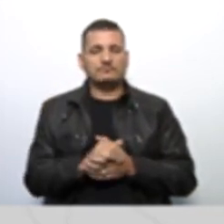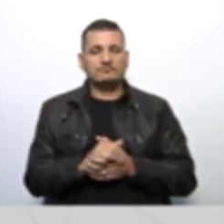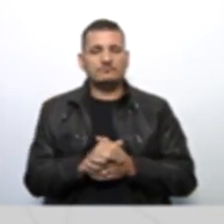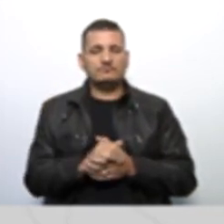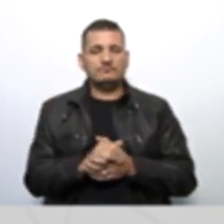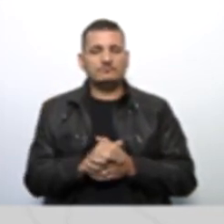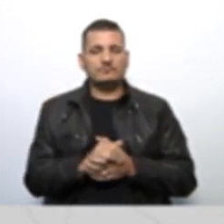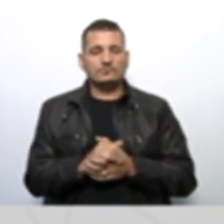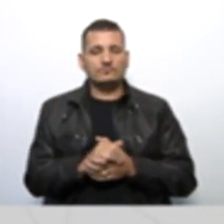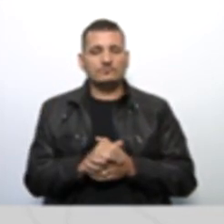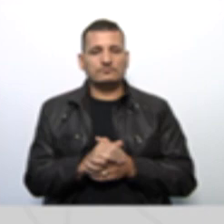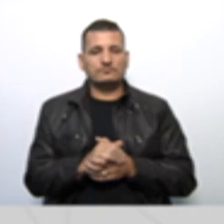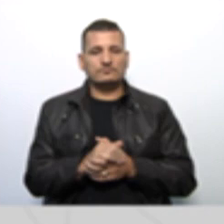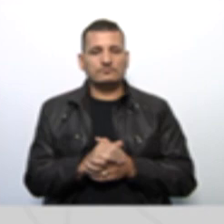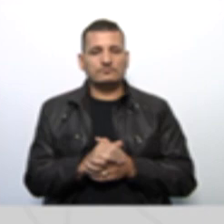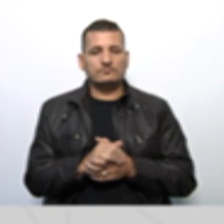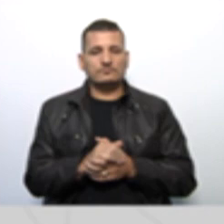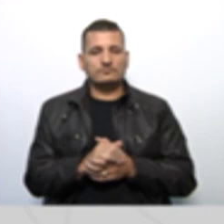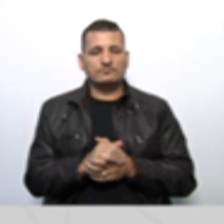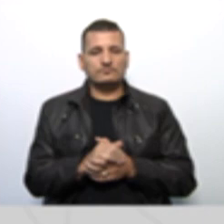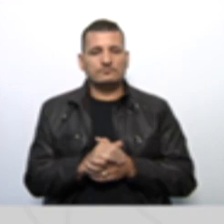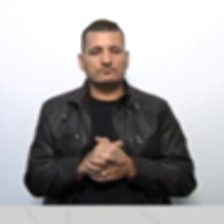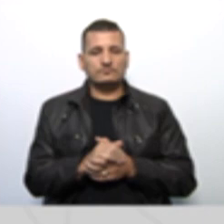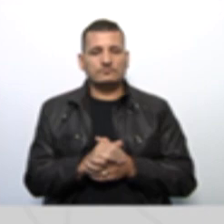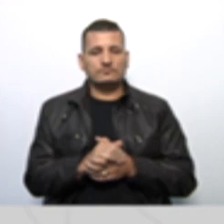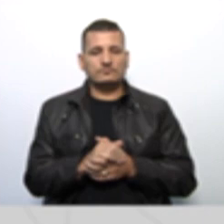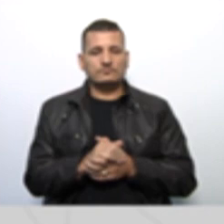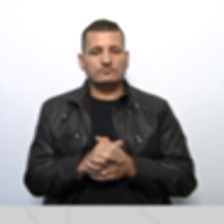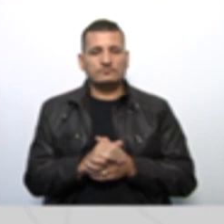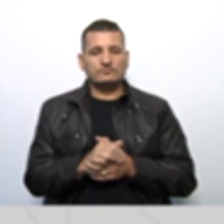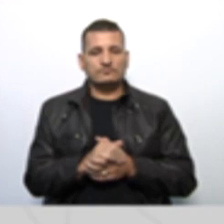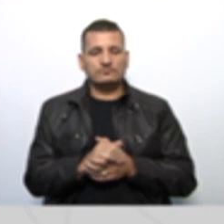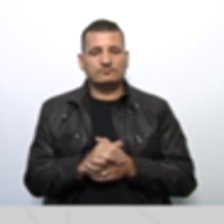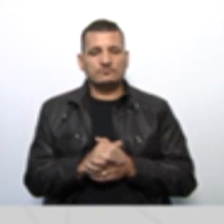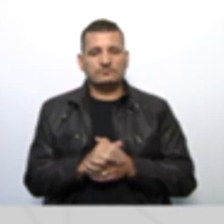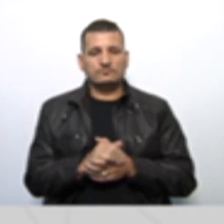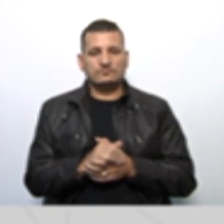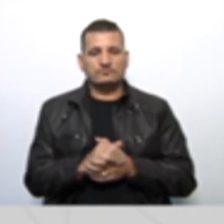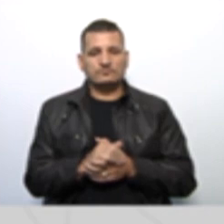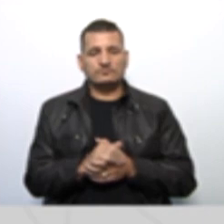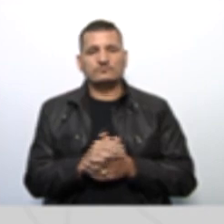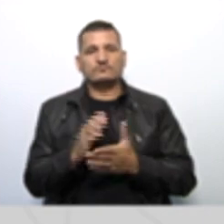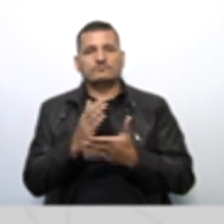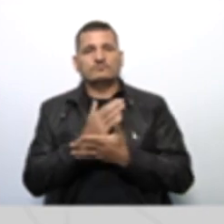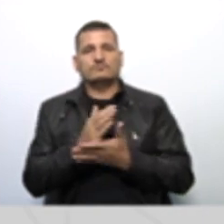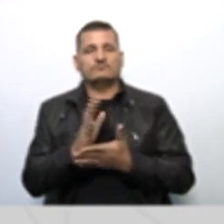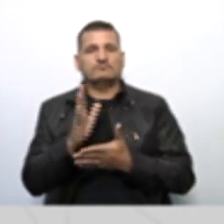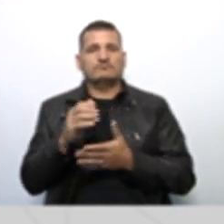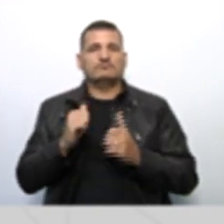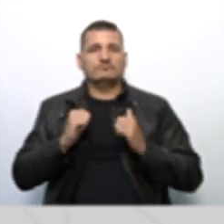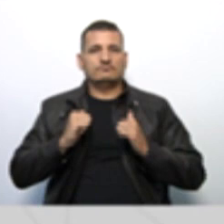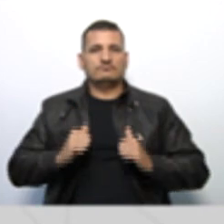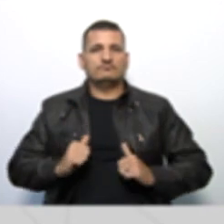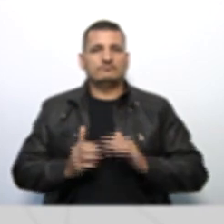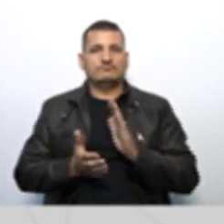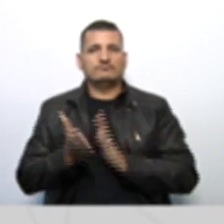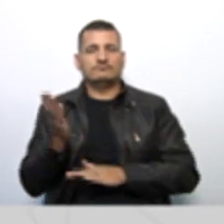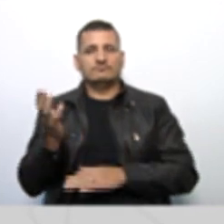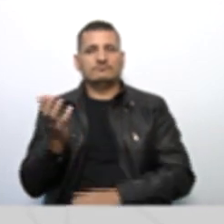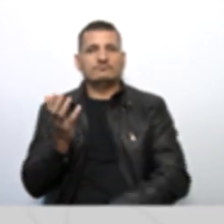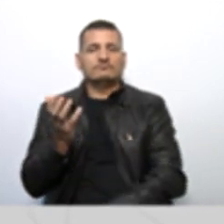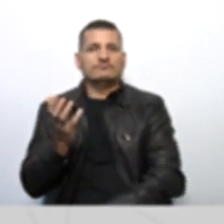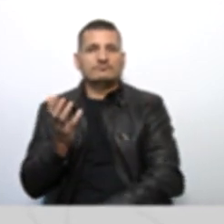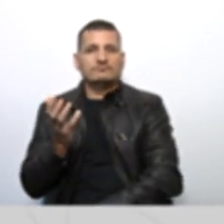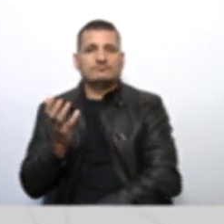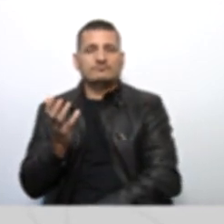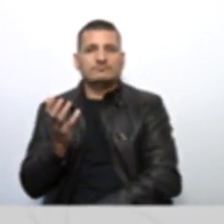Ok? Segura o pessoal que está com a mochila nas costas aí já, né, professor? Minha, senta aí que tem coisa importante ainda aí pra gente ver. Tem coisa